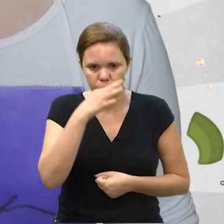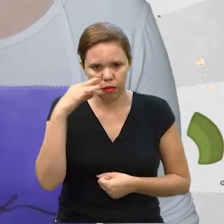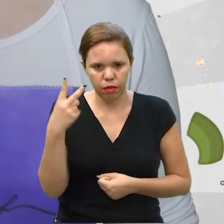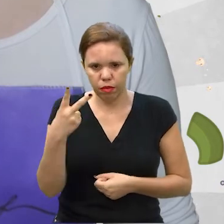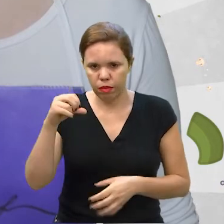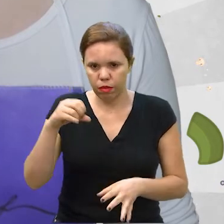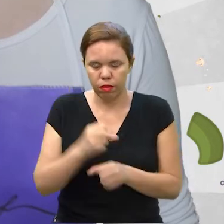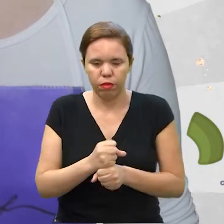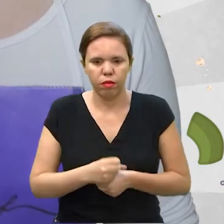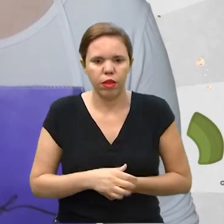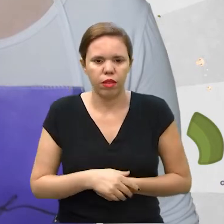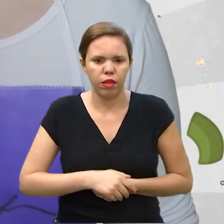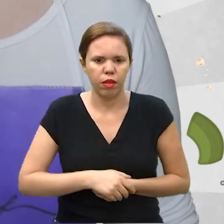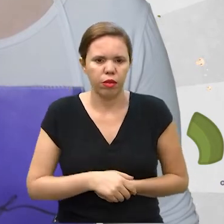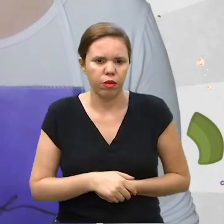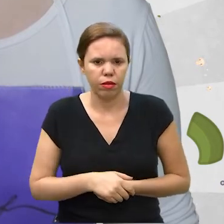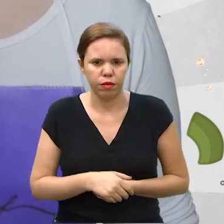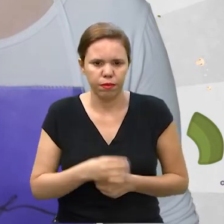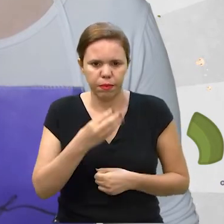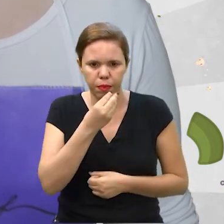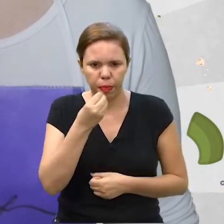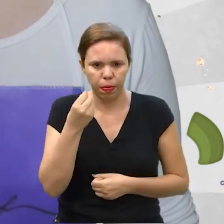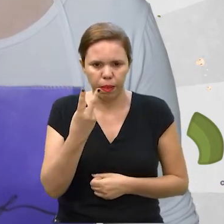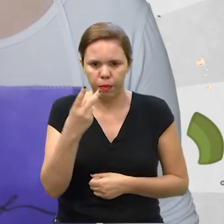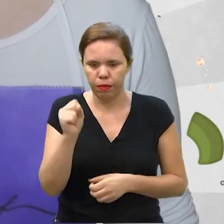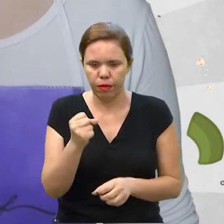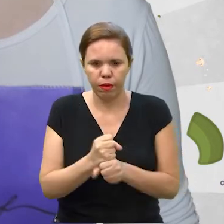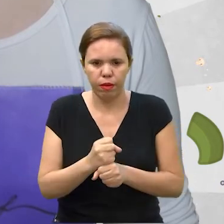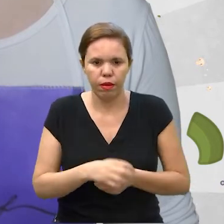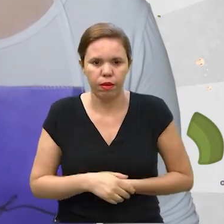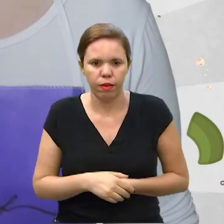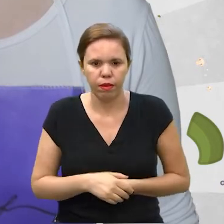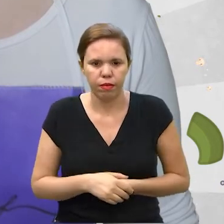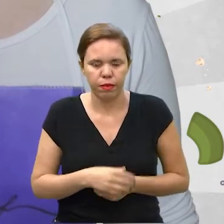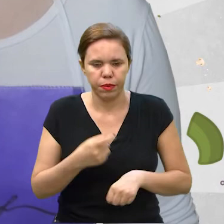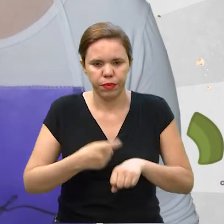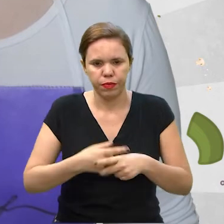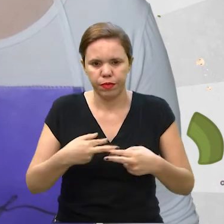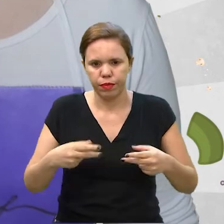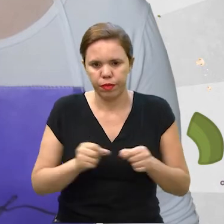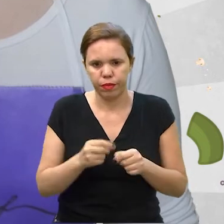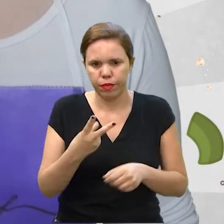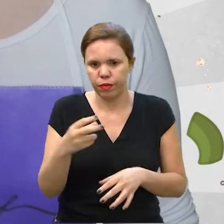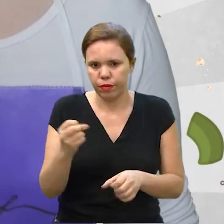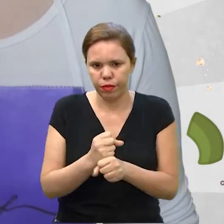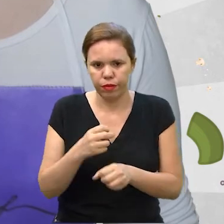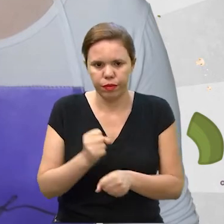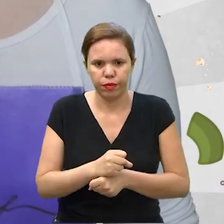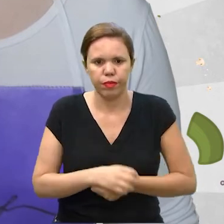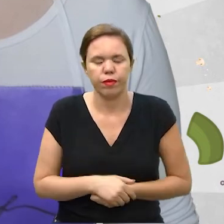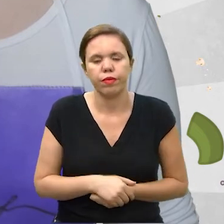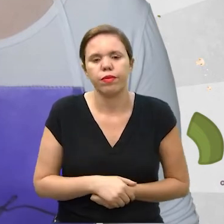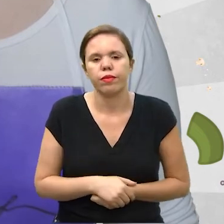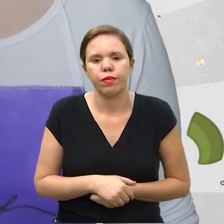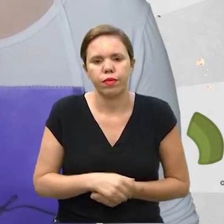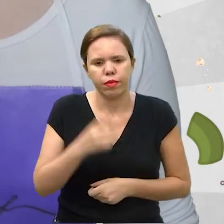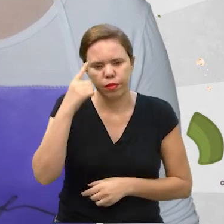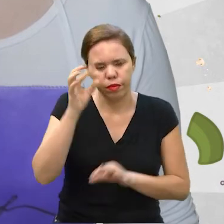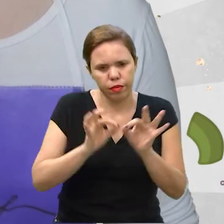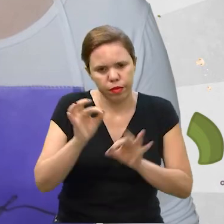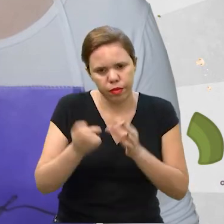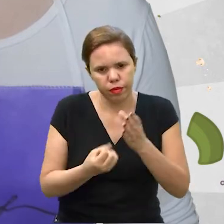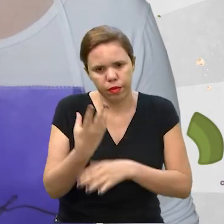aroma, 29. No sabor, 28. Em textura, marcou 20 pontos. Na